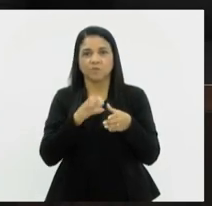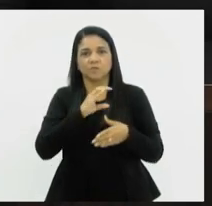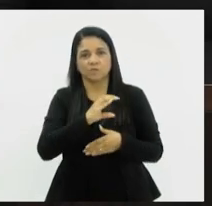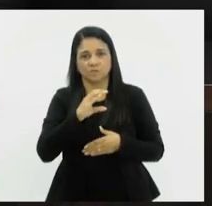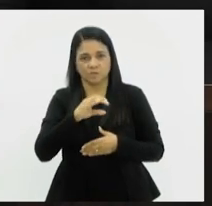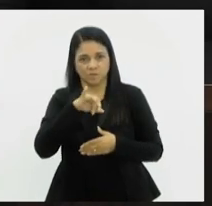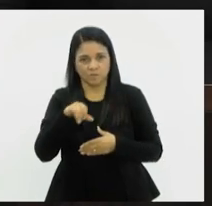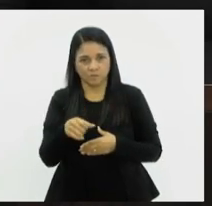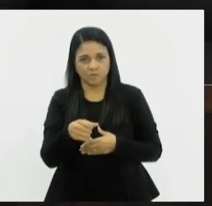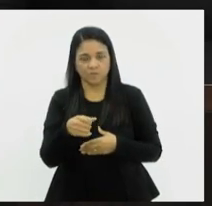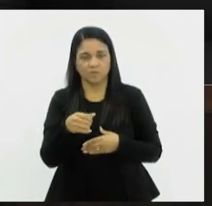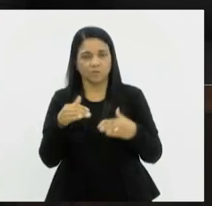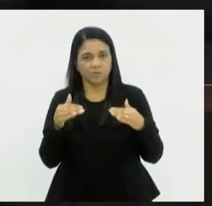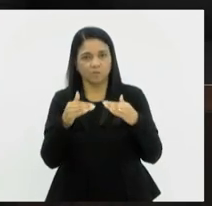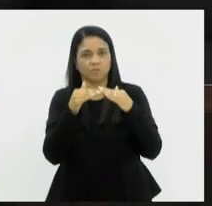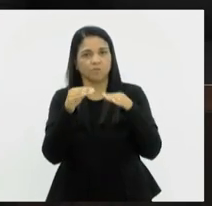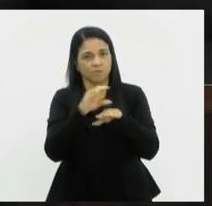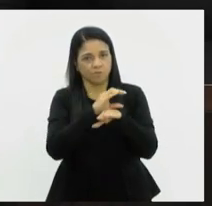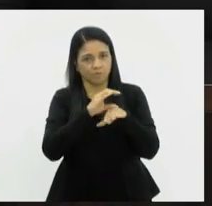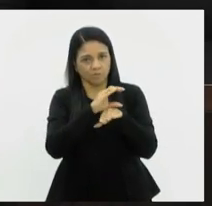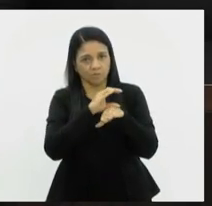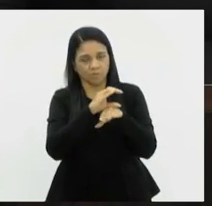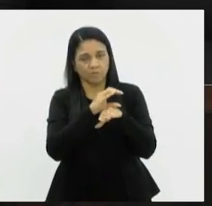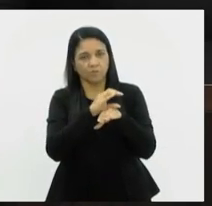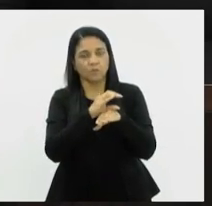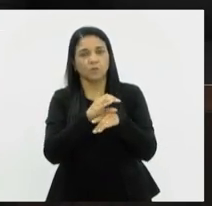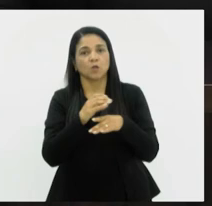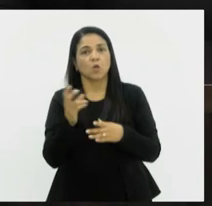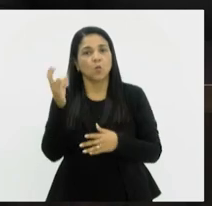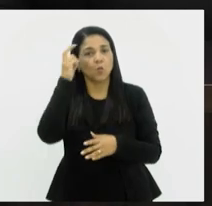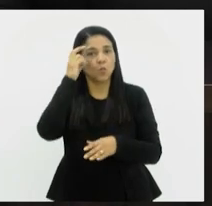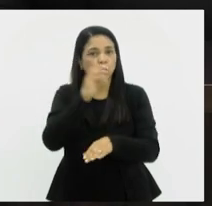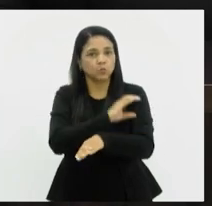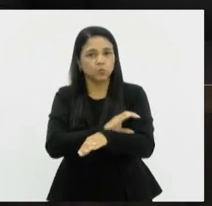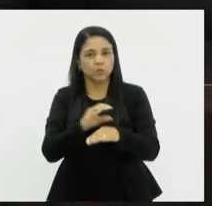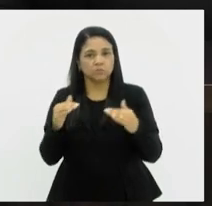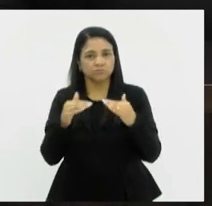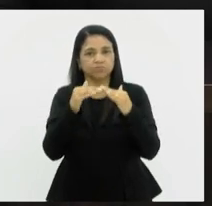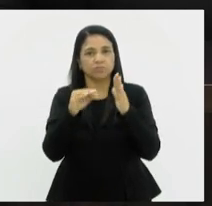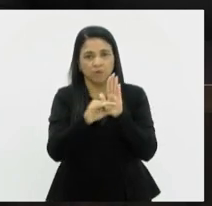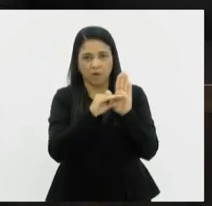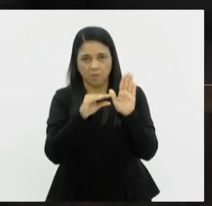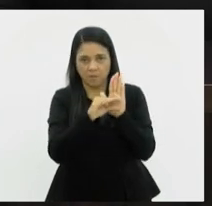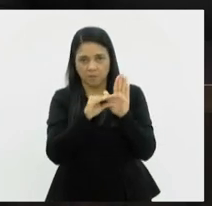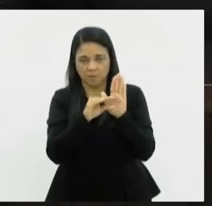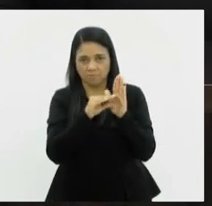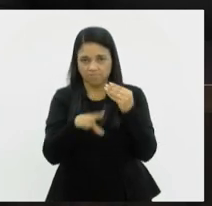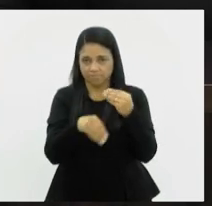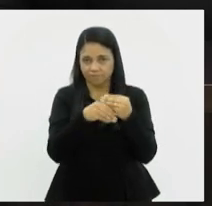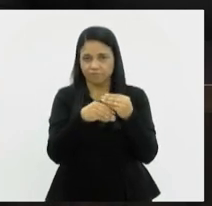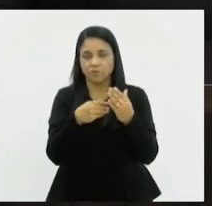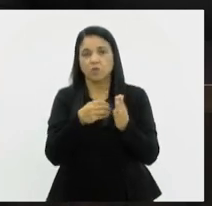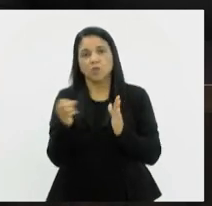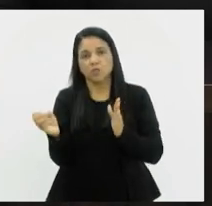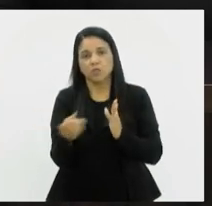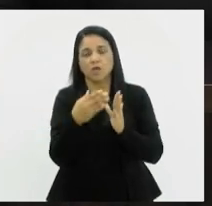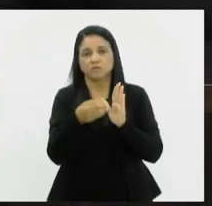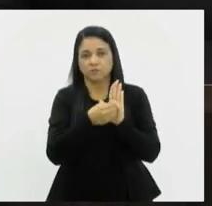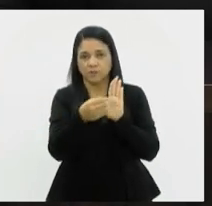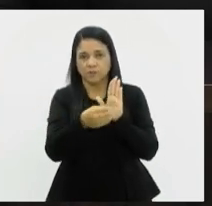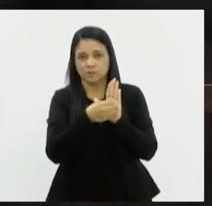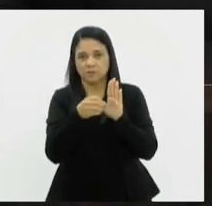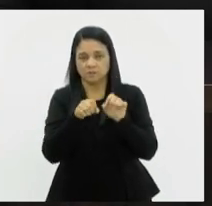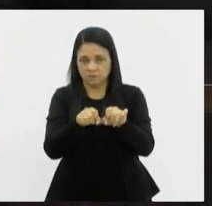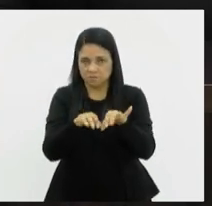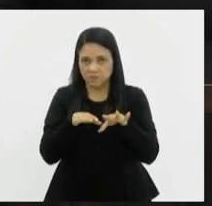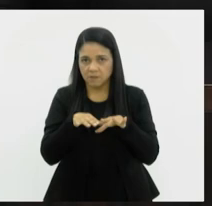Constituição e Justiça pela Constitucionalidade e de Cultura favorável com emenda. Novos pareceres às emendas de plenário